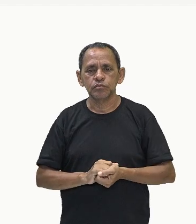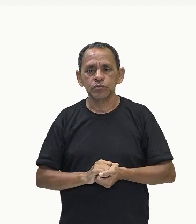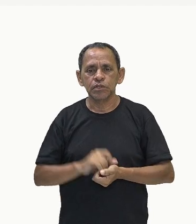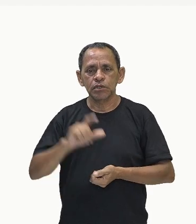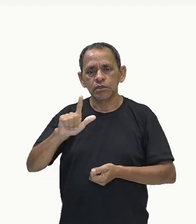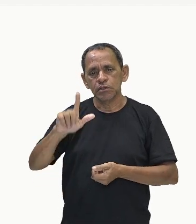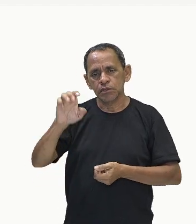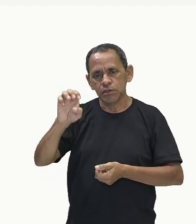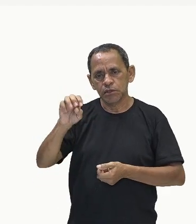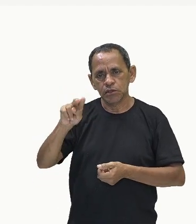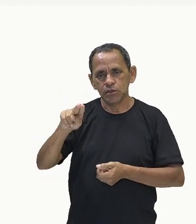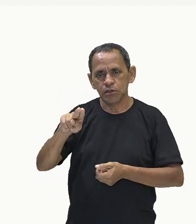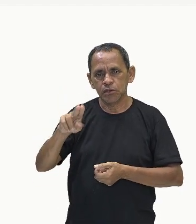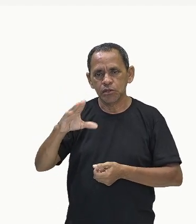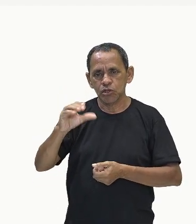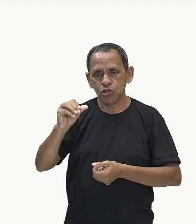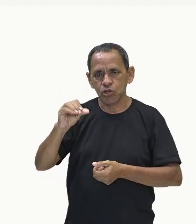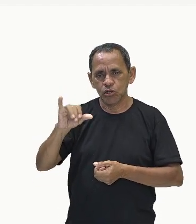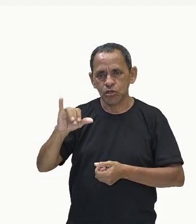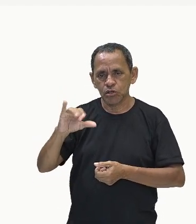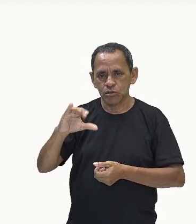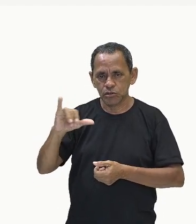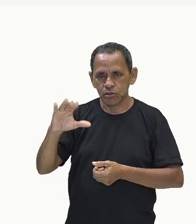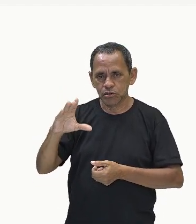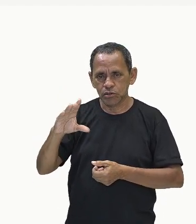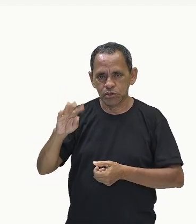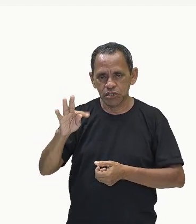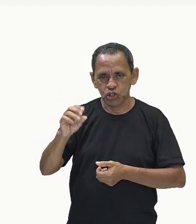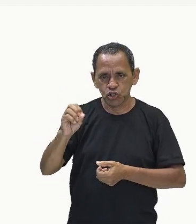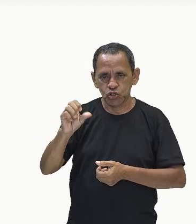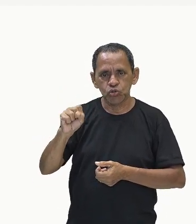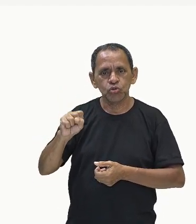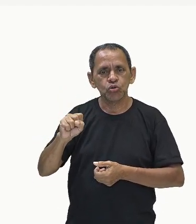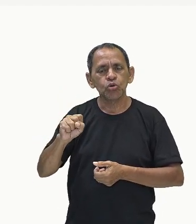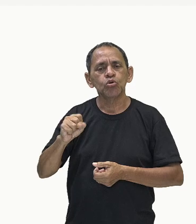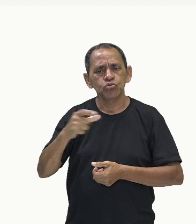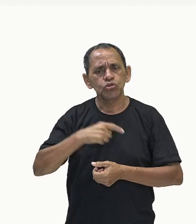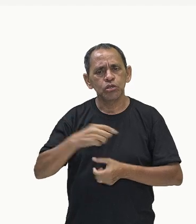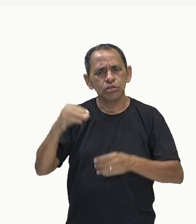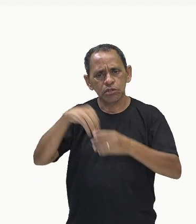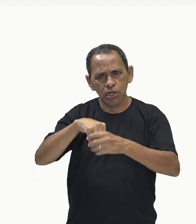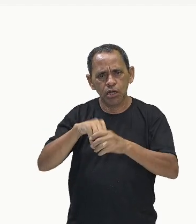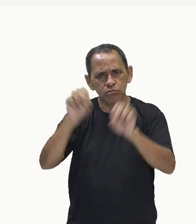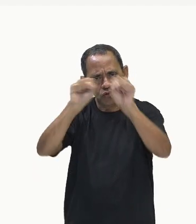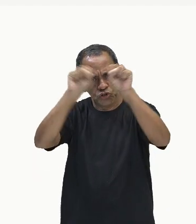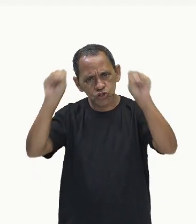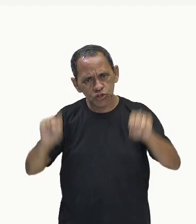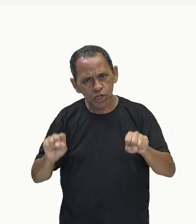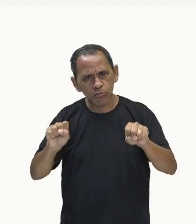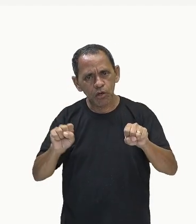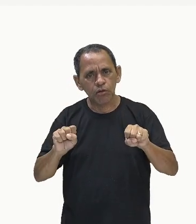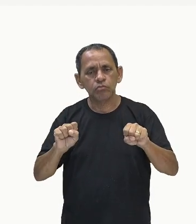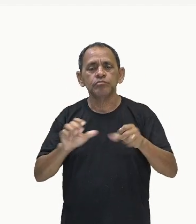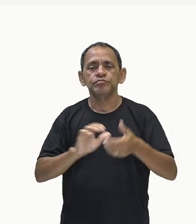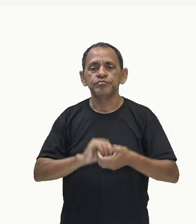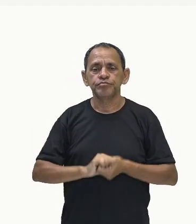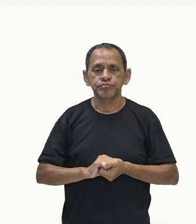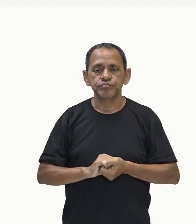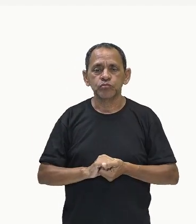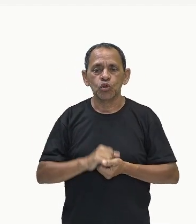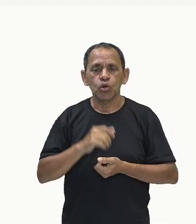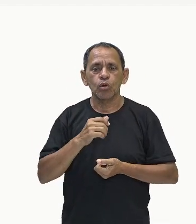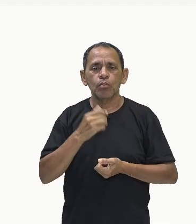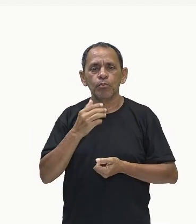estes vão compor o sistema, né? Os componentes do sangue,